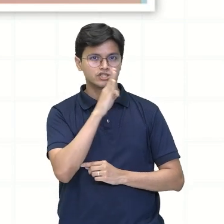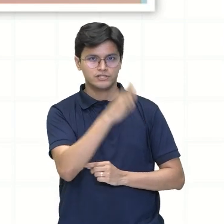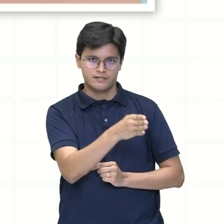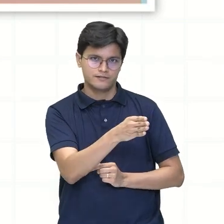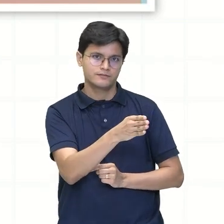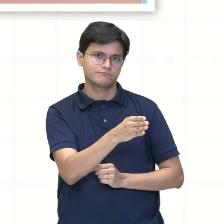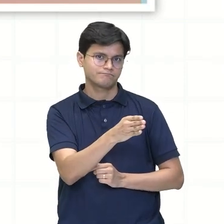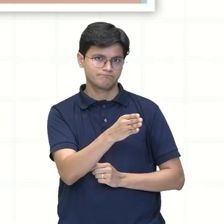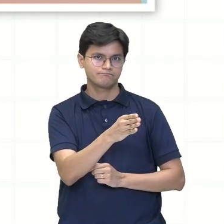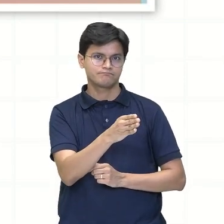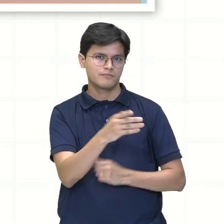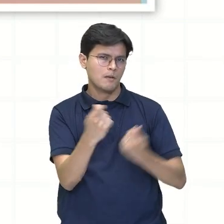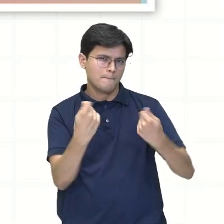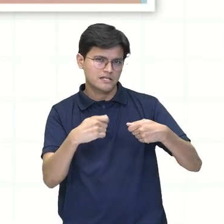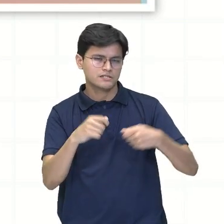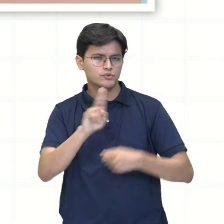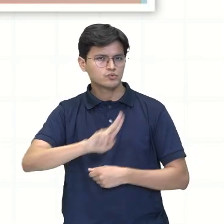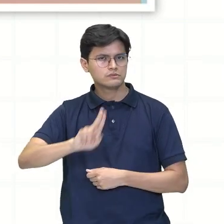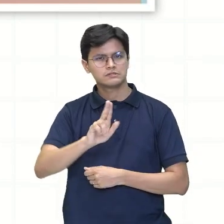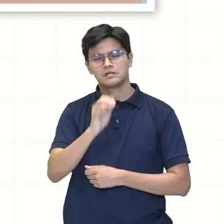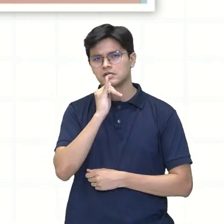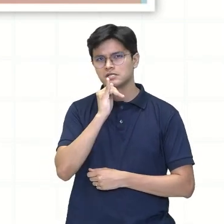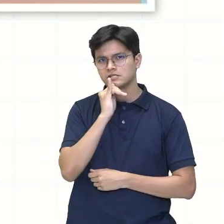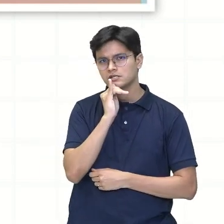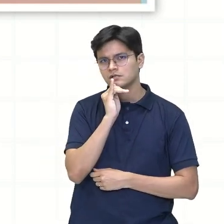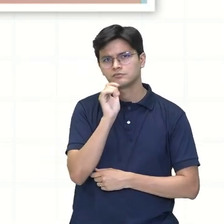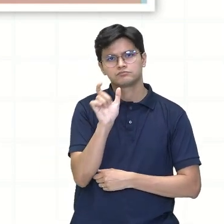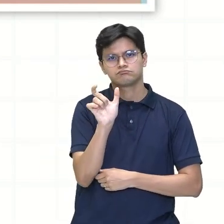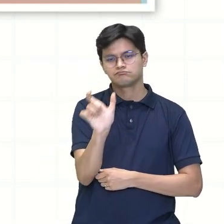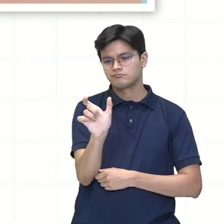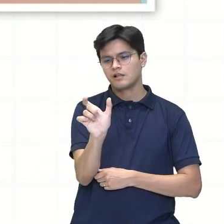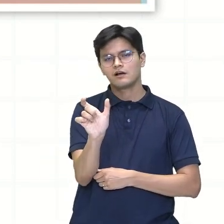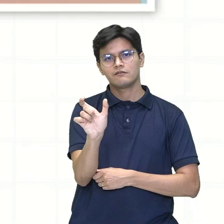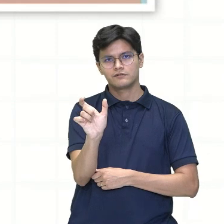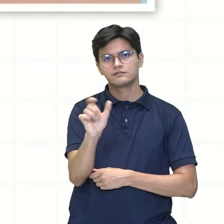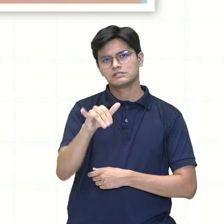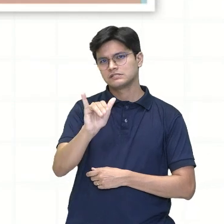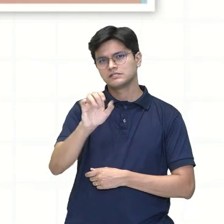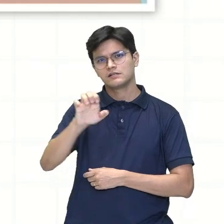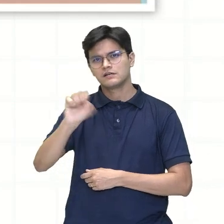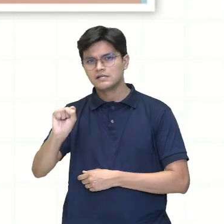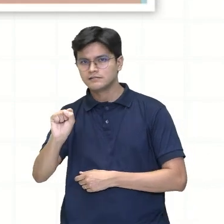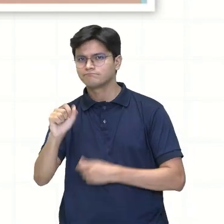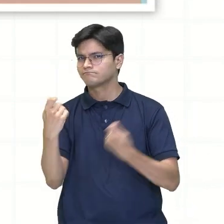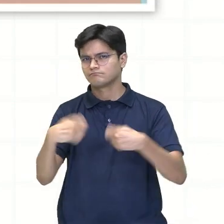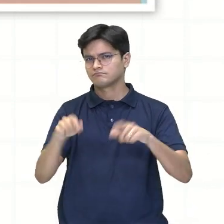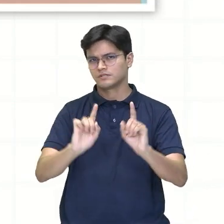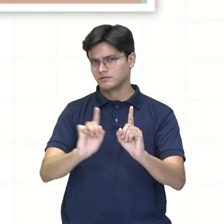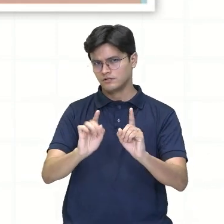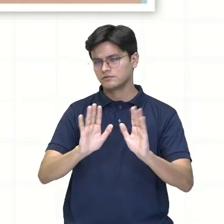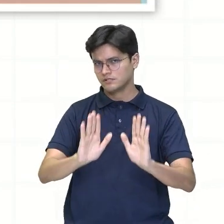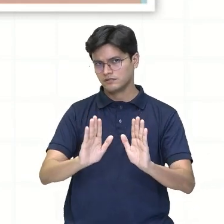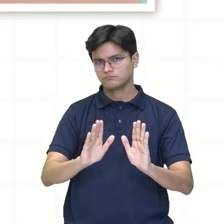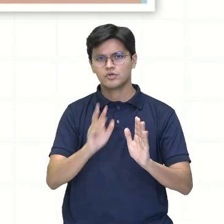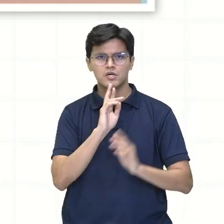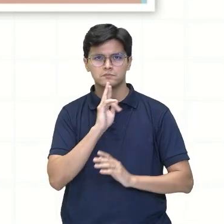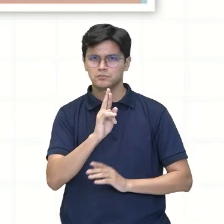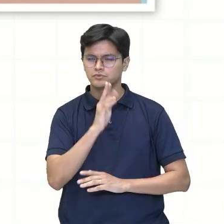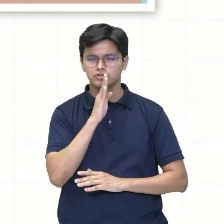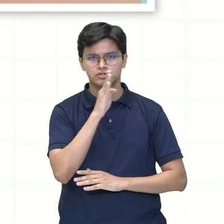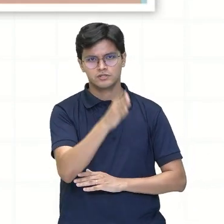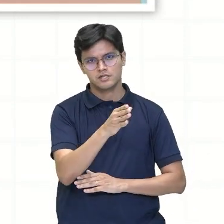direta. Não pode usar, no caso aqui, no balãozinho, com yes, tá bom? Não pode usar o yes